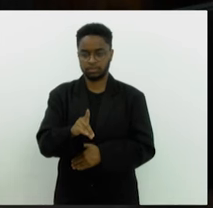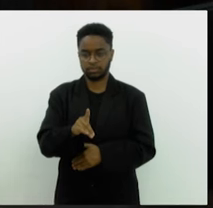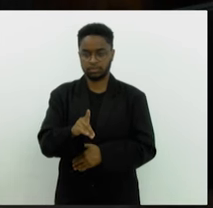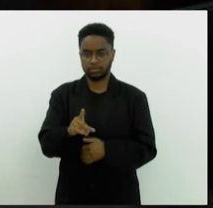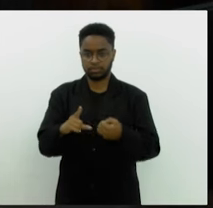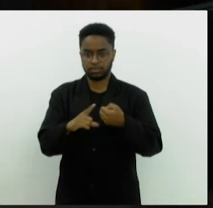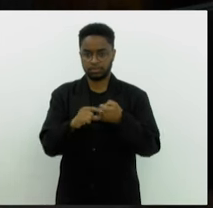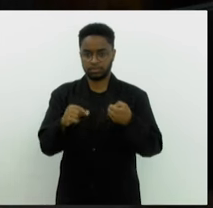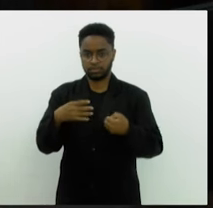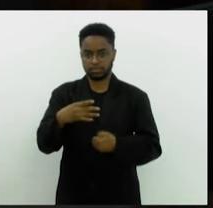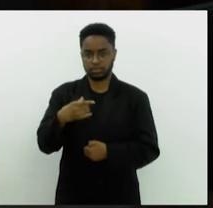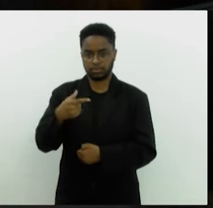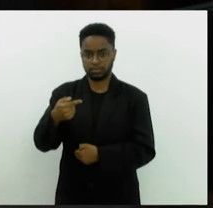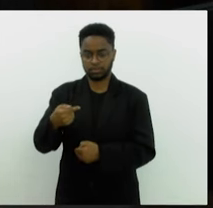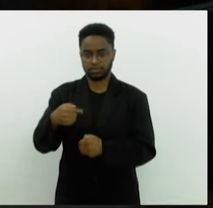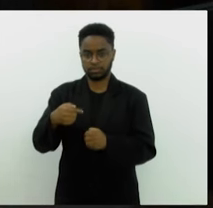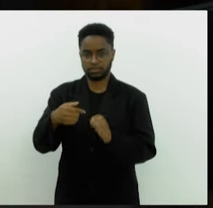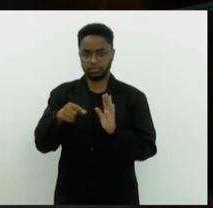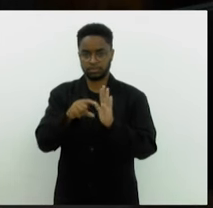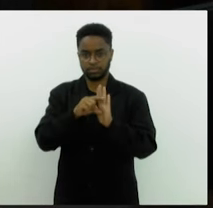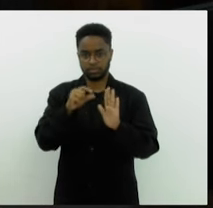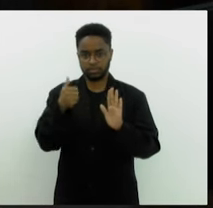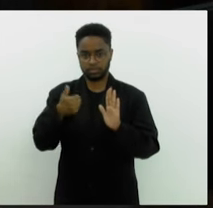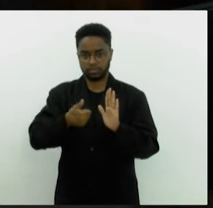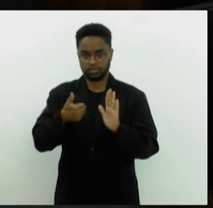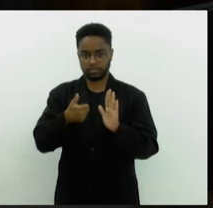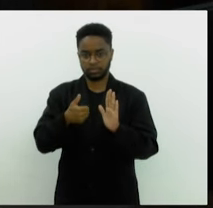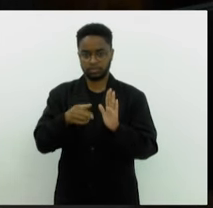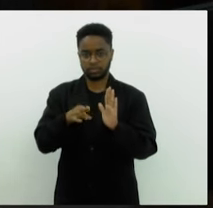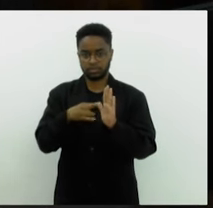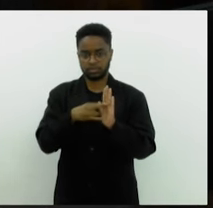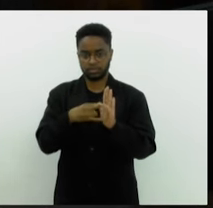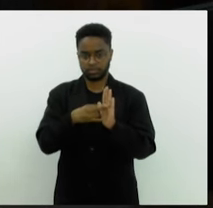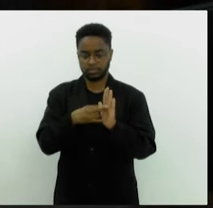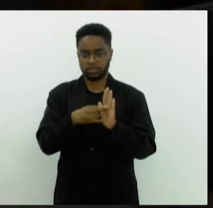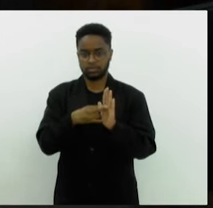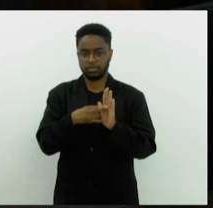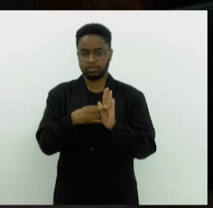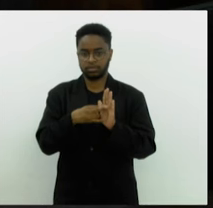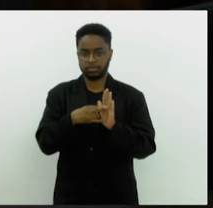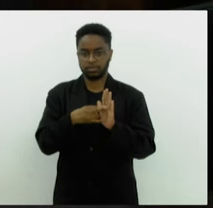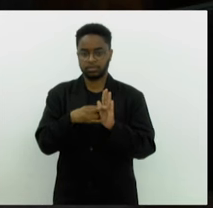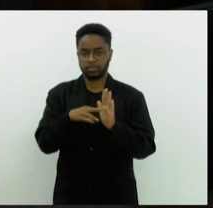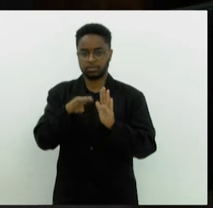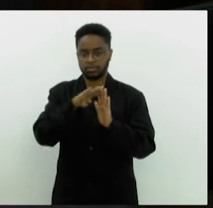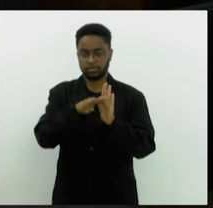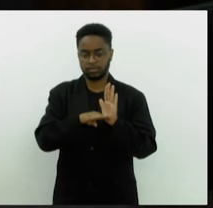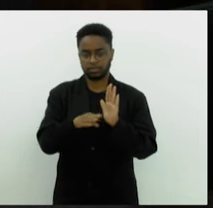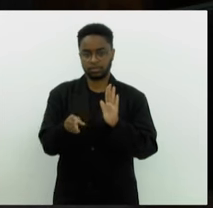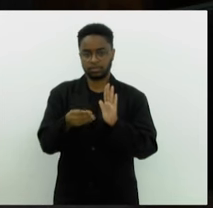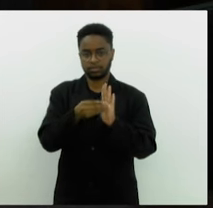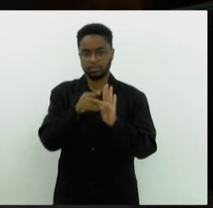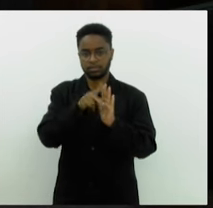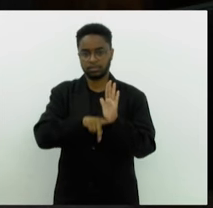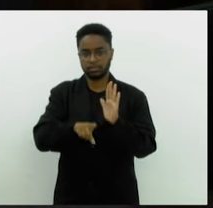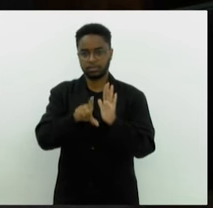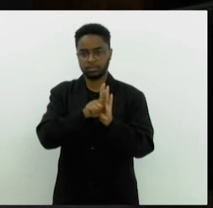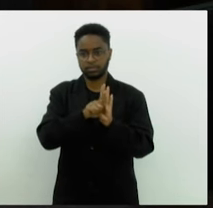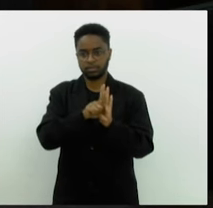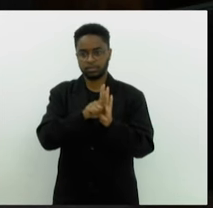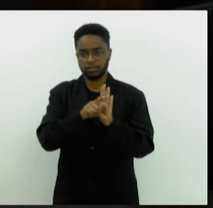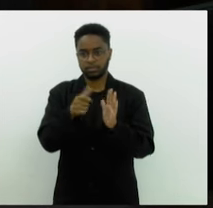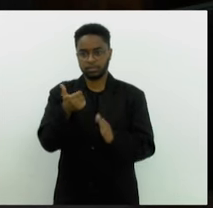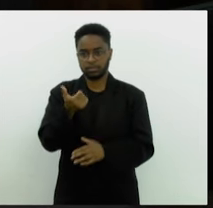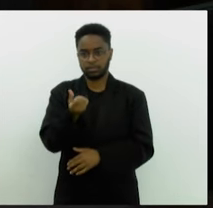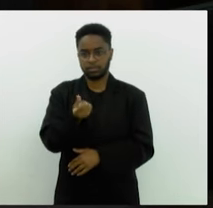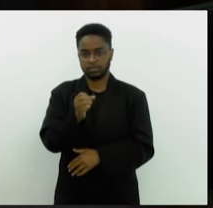do artigo 47, do parágrafo 1º do Regimento Interno, a inclusão na ordem do dia do projeto de lei